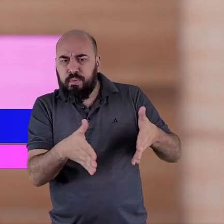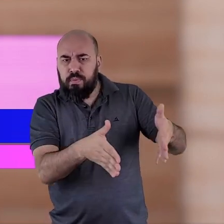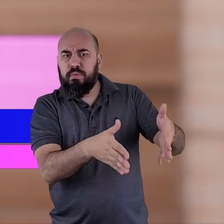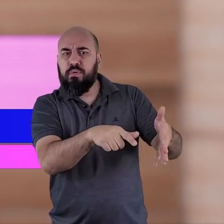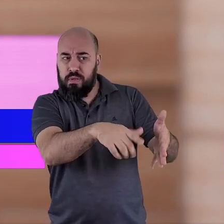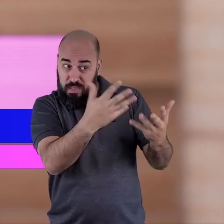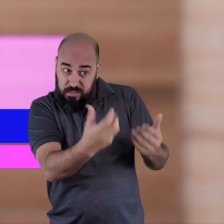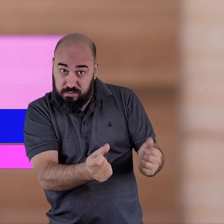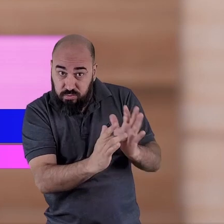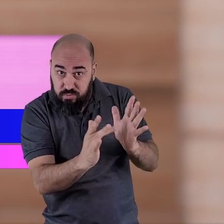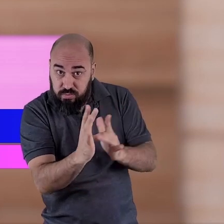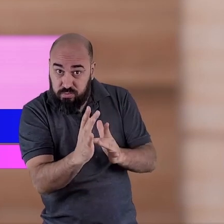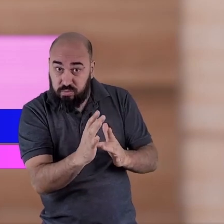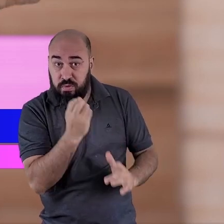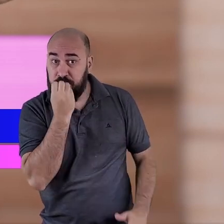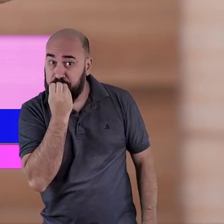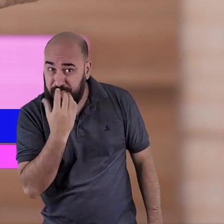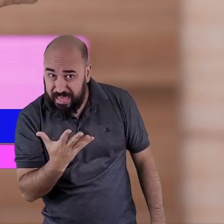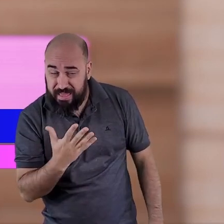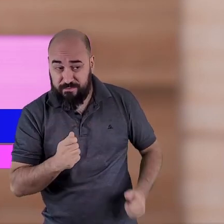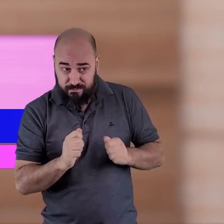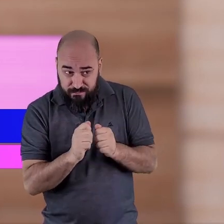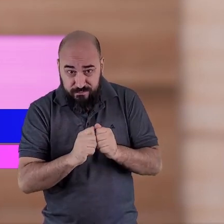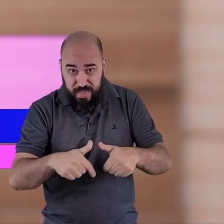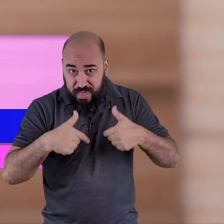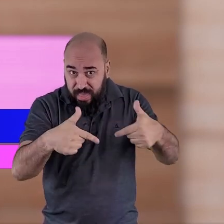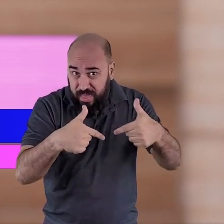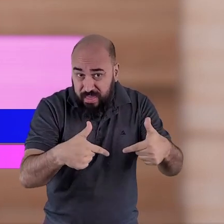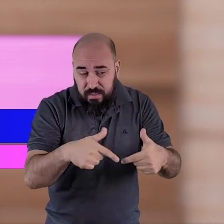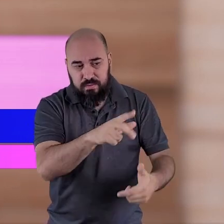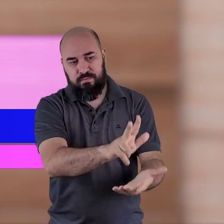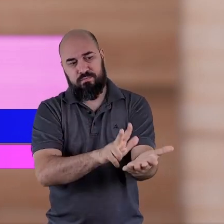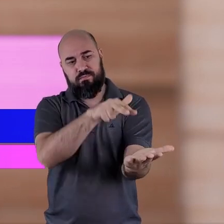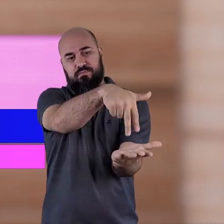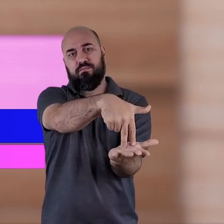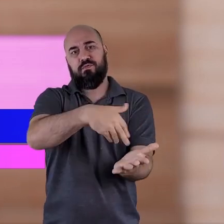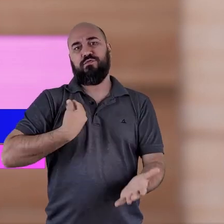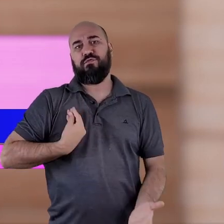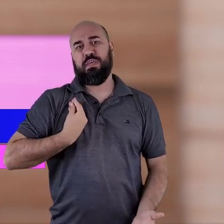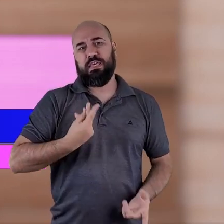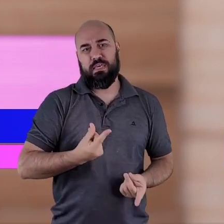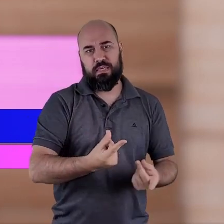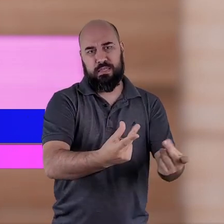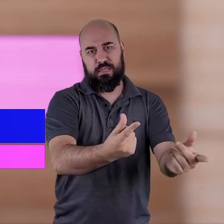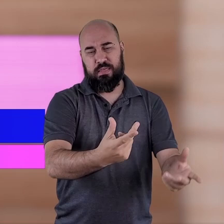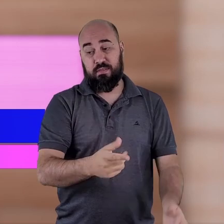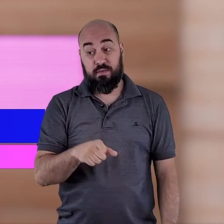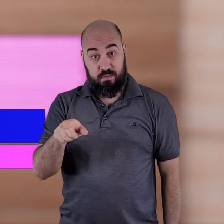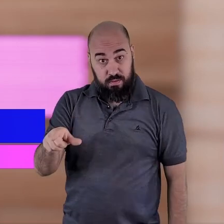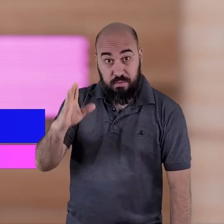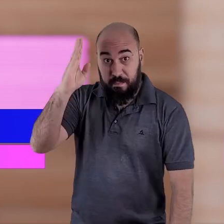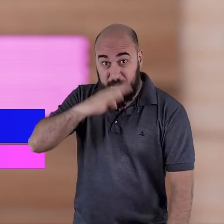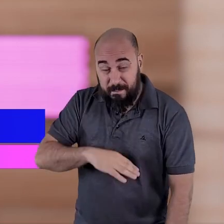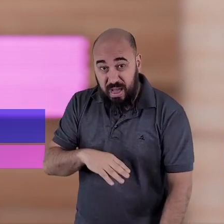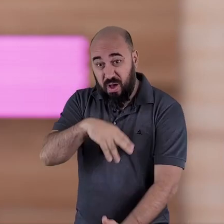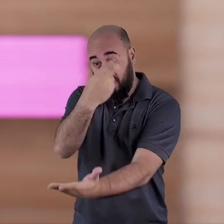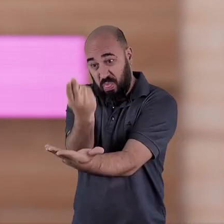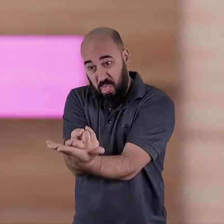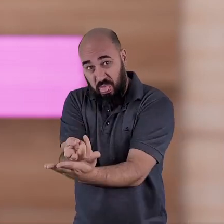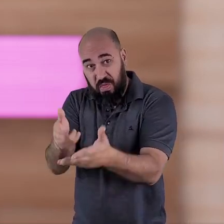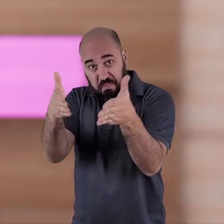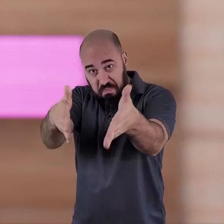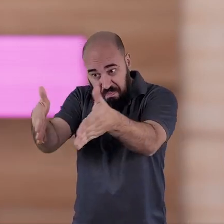sairão. Os que tiverem feito o bem para a ressurreição da vida, e os que tiverem praticado o mal para a